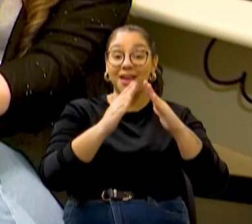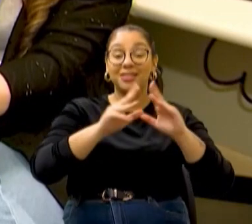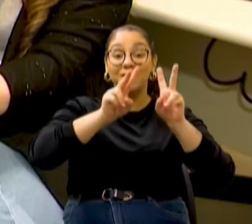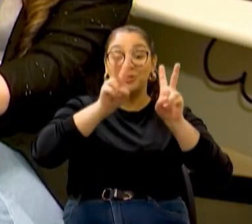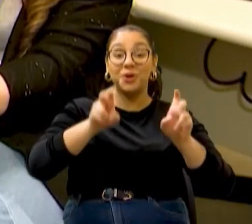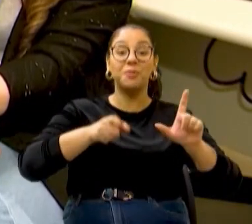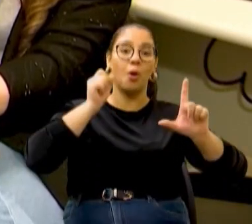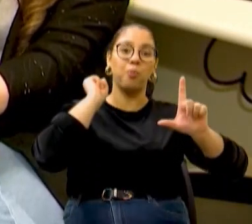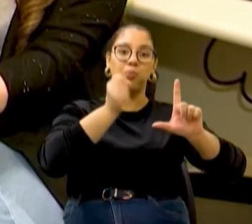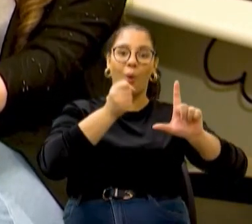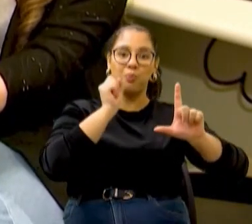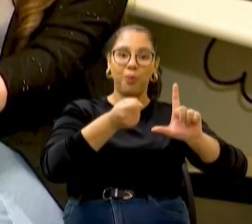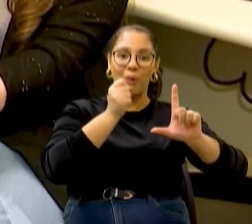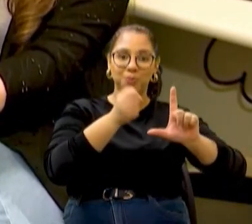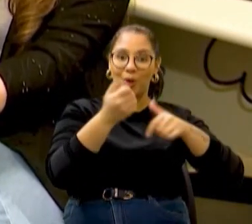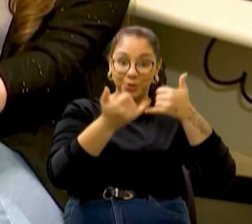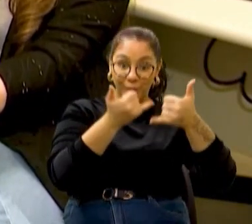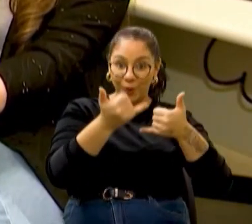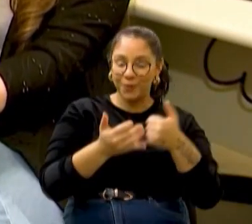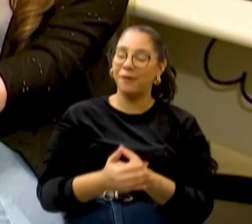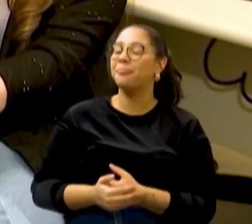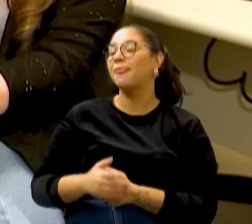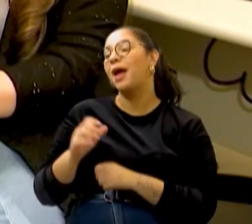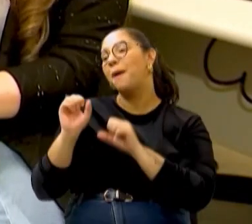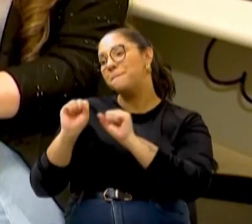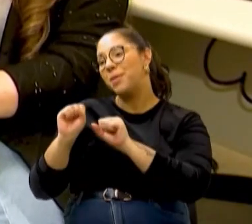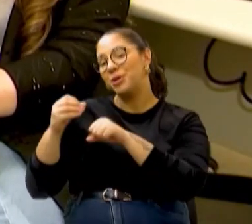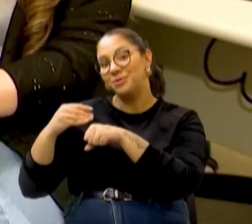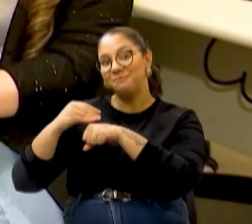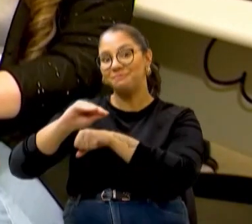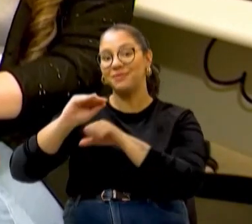falar para a galera que tá em casa sobre o Minecraft